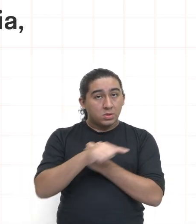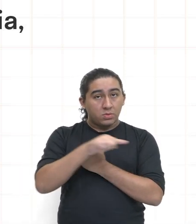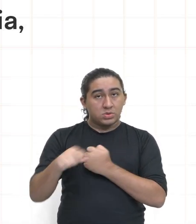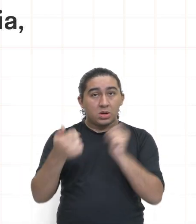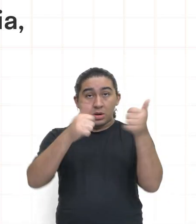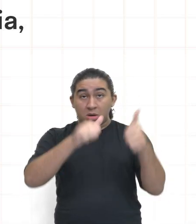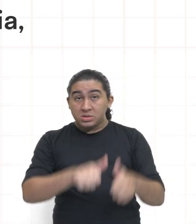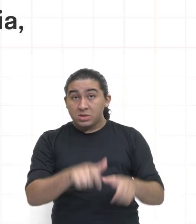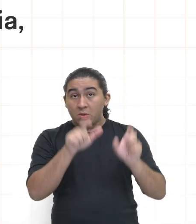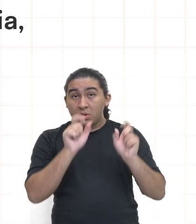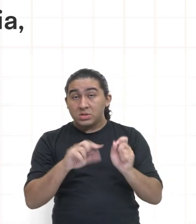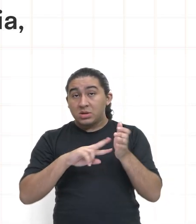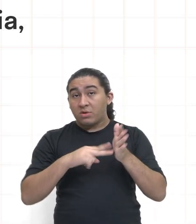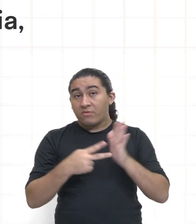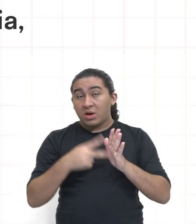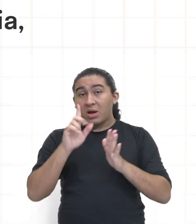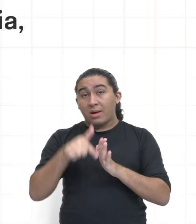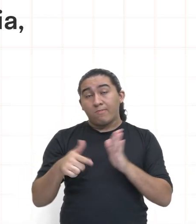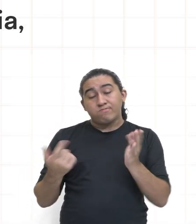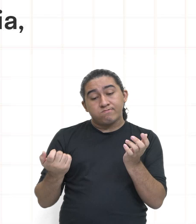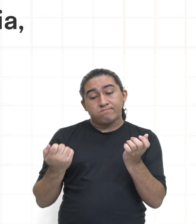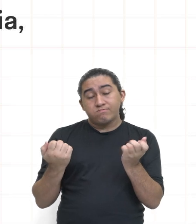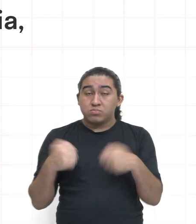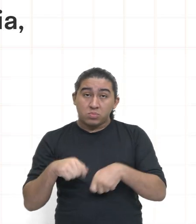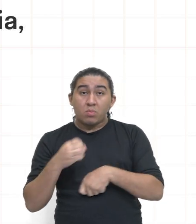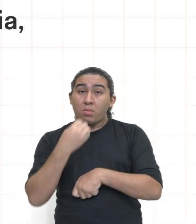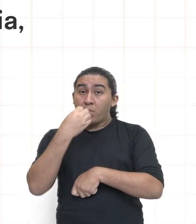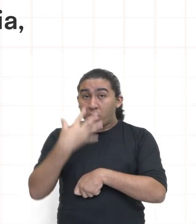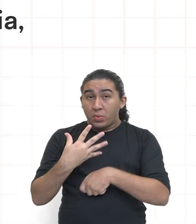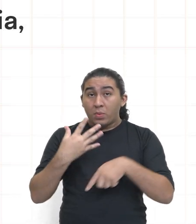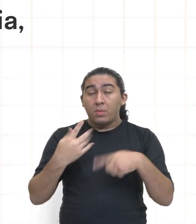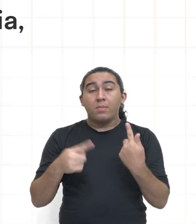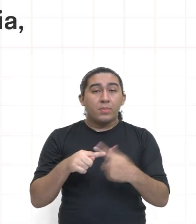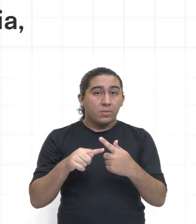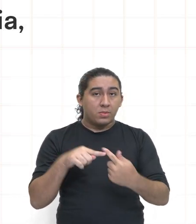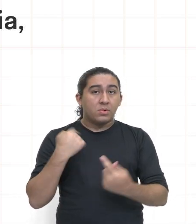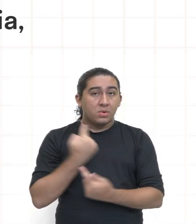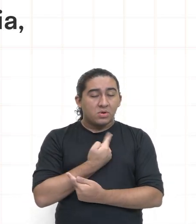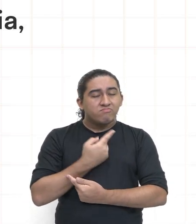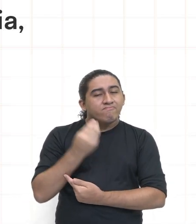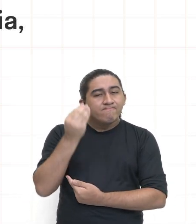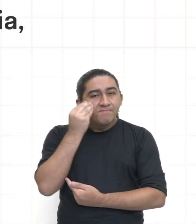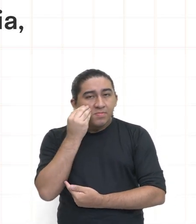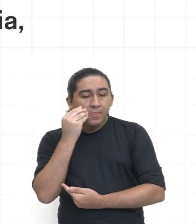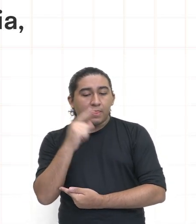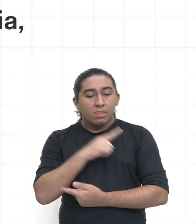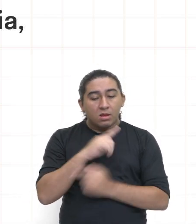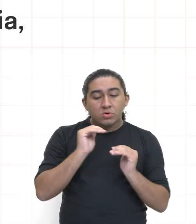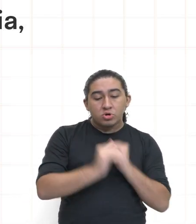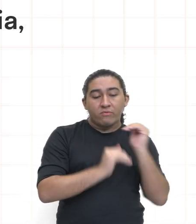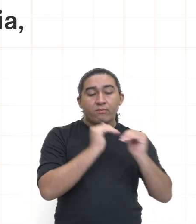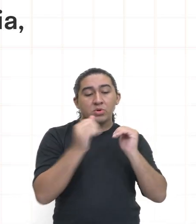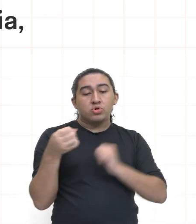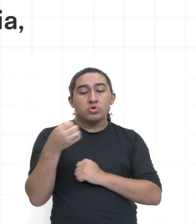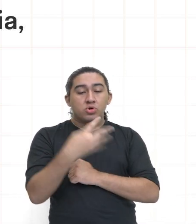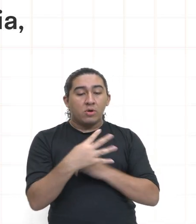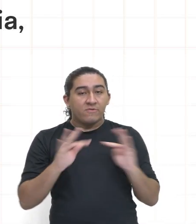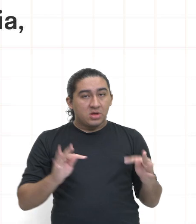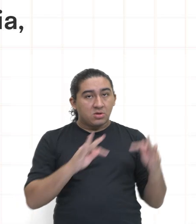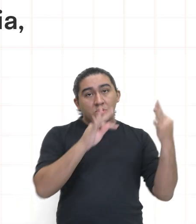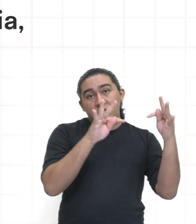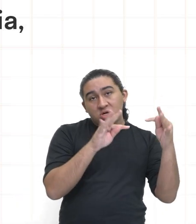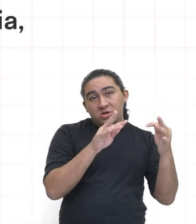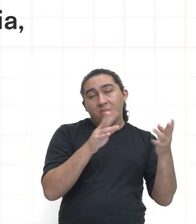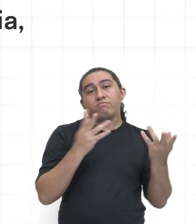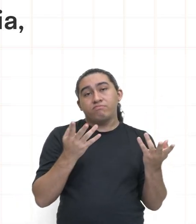vão observar que vão ter pontos ali positivos, visto que nós teremos aqui justamente o desenvolvimento de novas